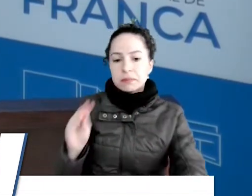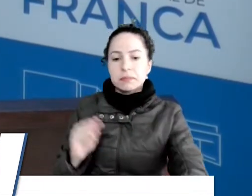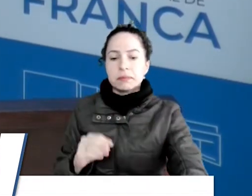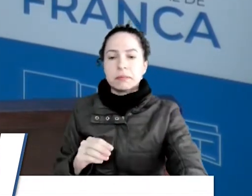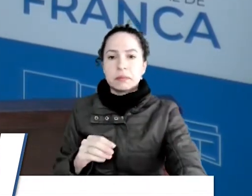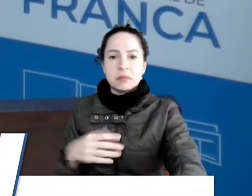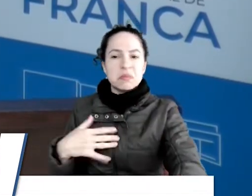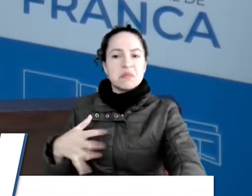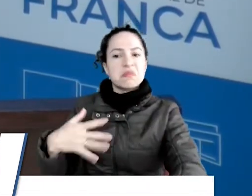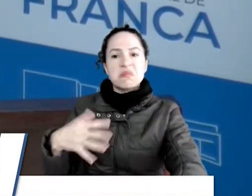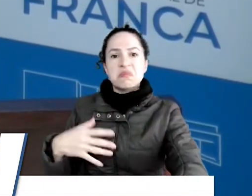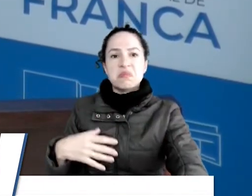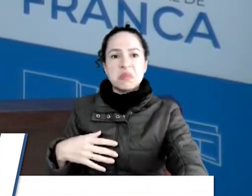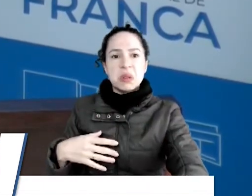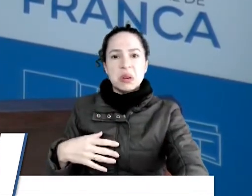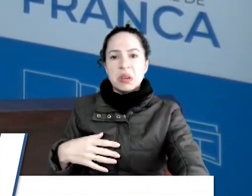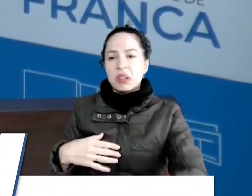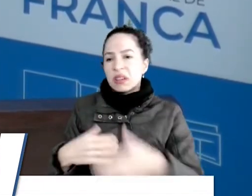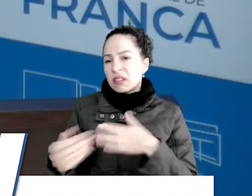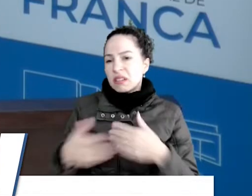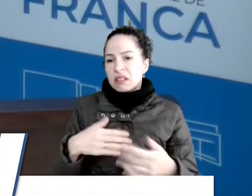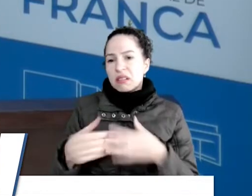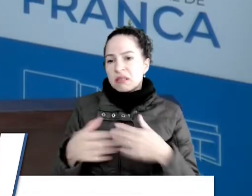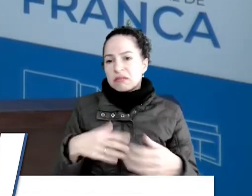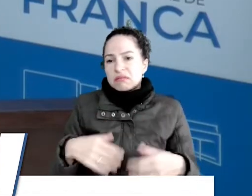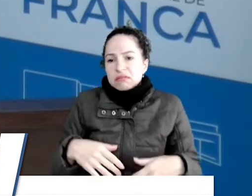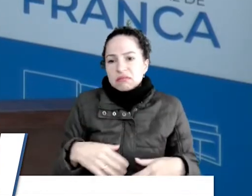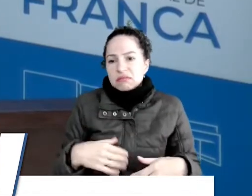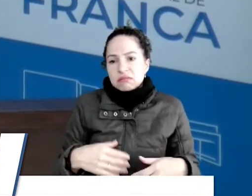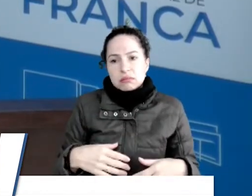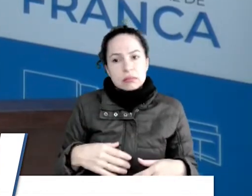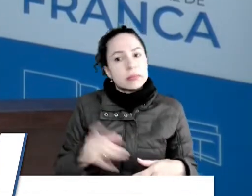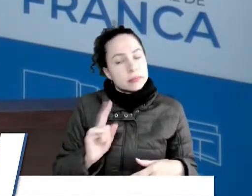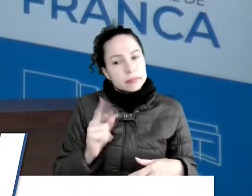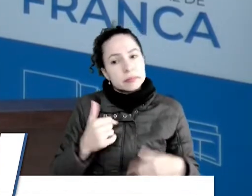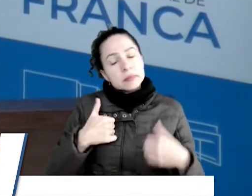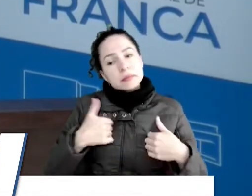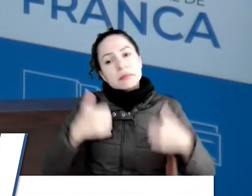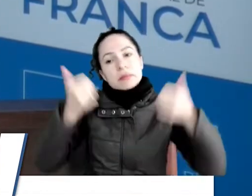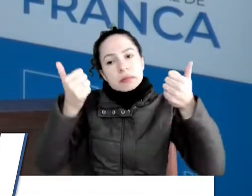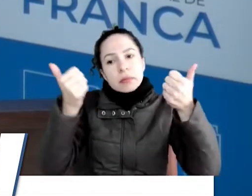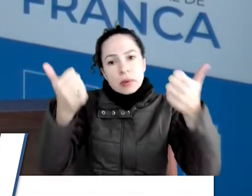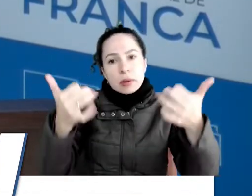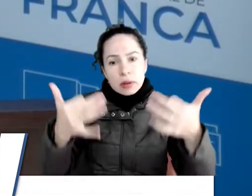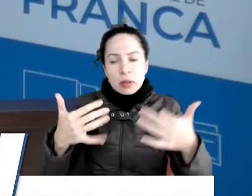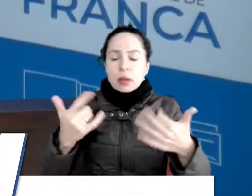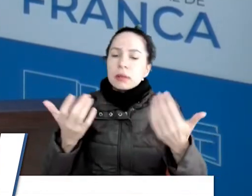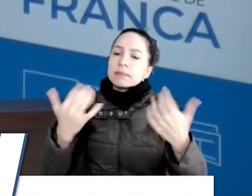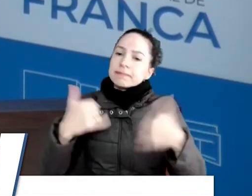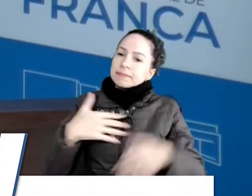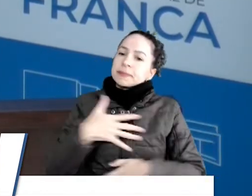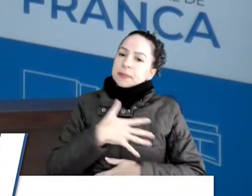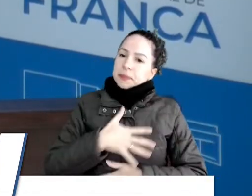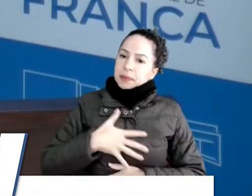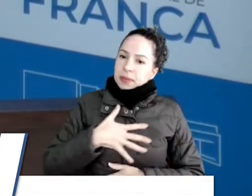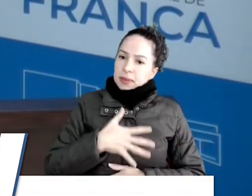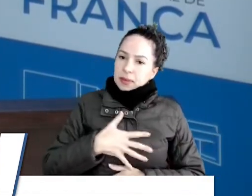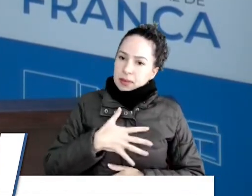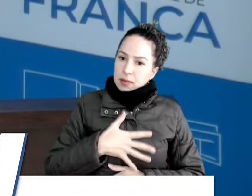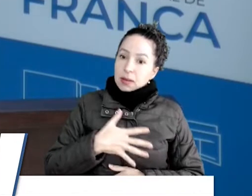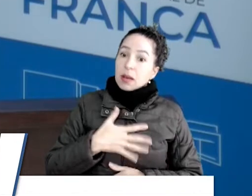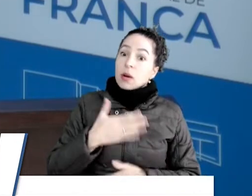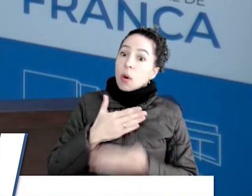qualquer maneira. Então era isso que eu queria dizer. Estou satisfeito pelo reinício das